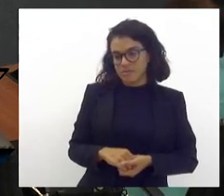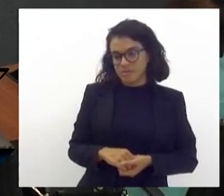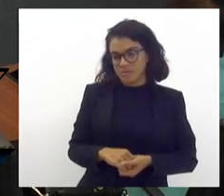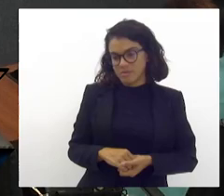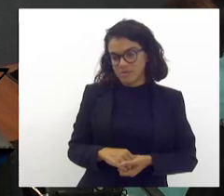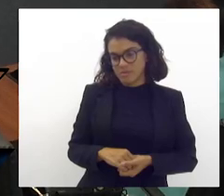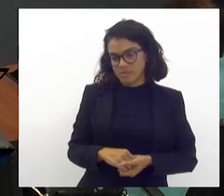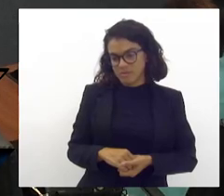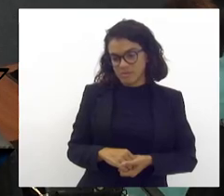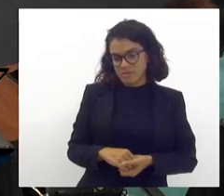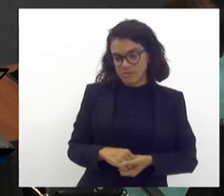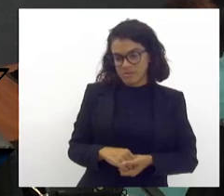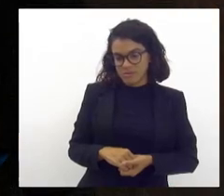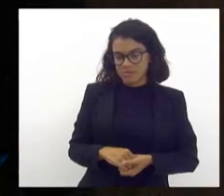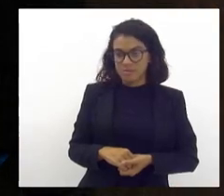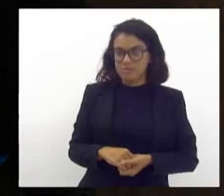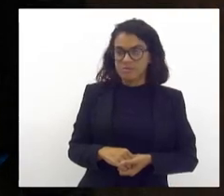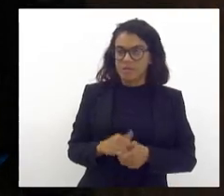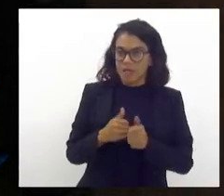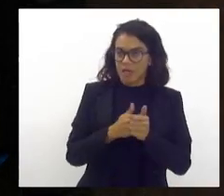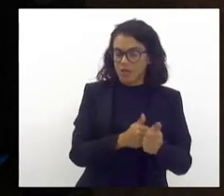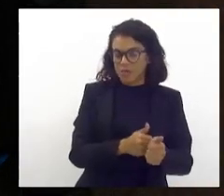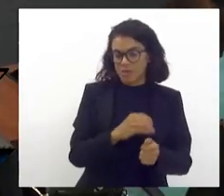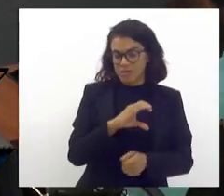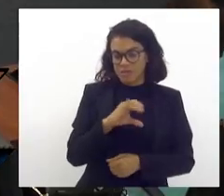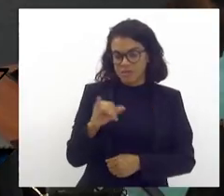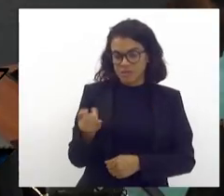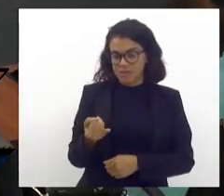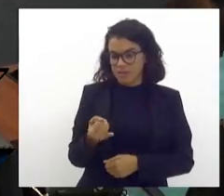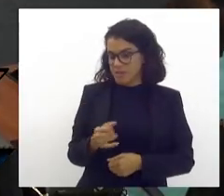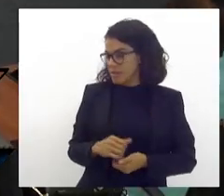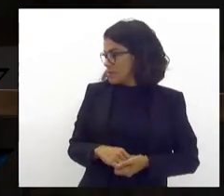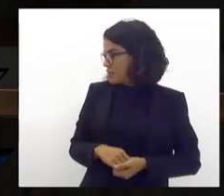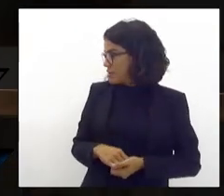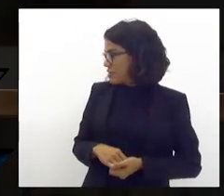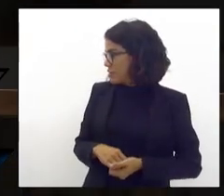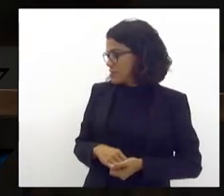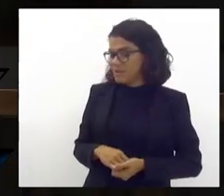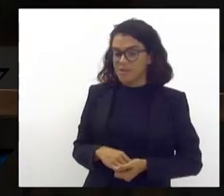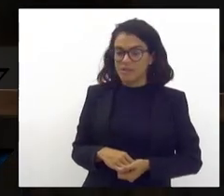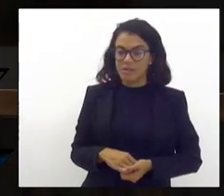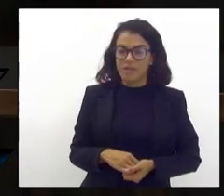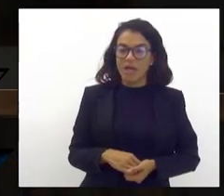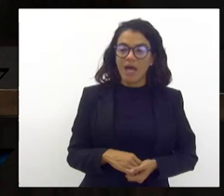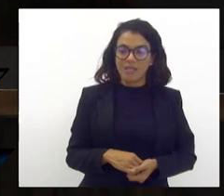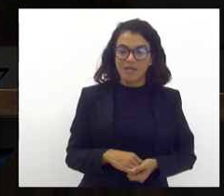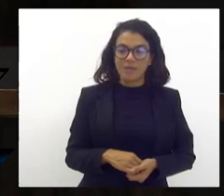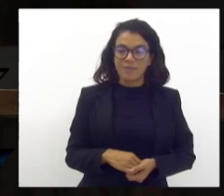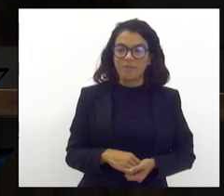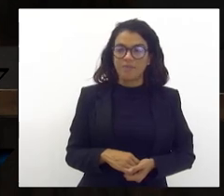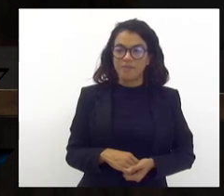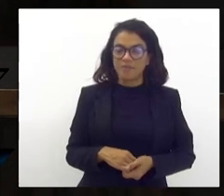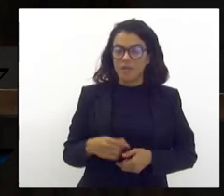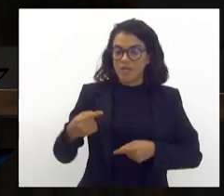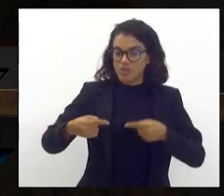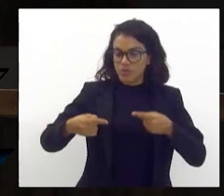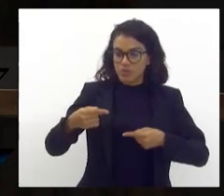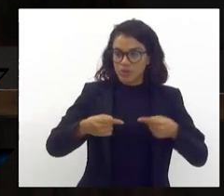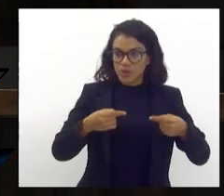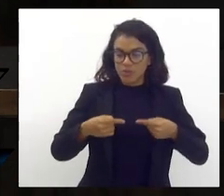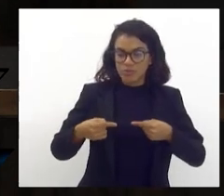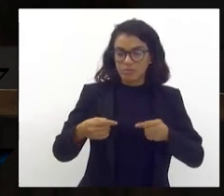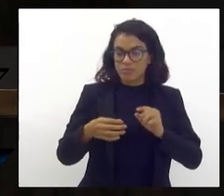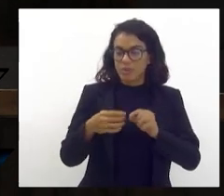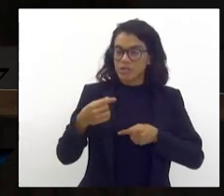Vou cuidar agora. Acompanhe a CCJ, presidente. Muito obrigado, deputado Andrezinho. Com os pareceres emitidos em discussão.